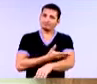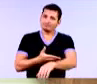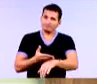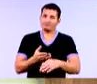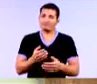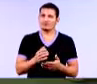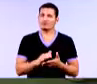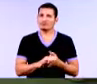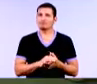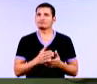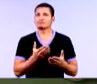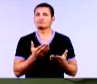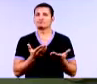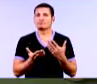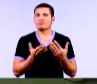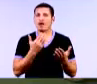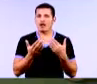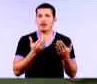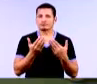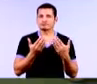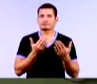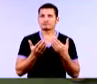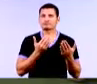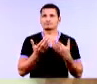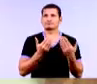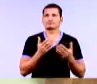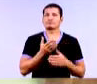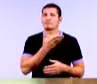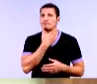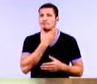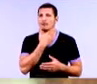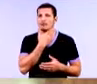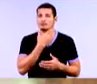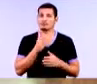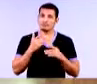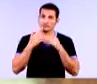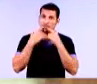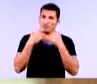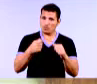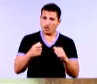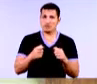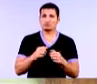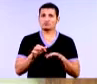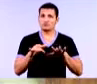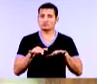aquele bate-papo que nós tivemos no meio da aula, né? Exatamente. Só que a linguagem de programação ela é mais